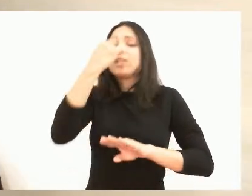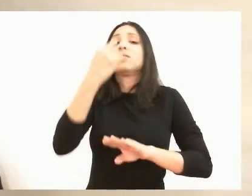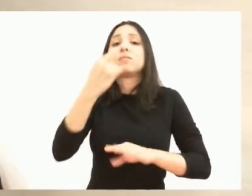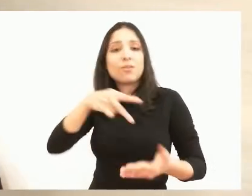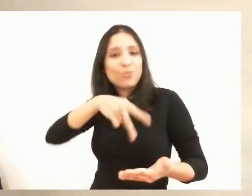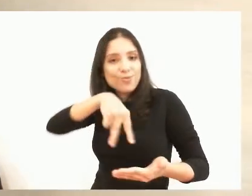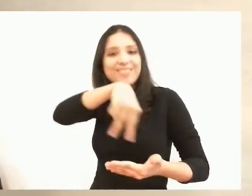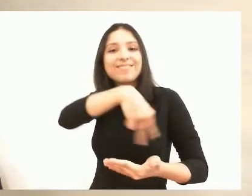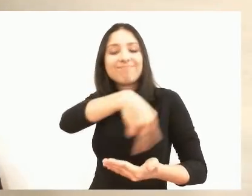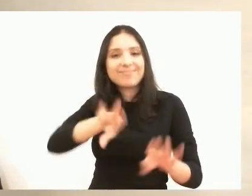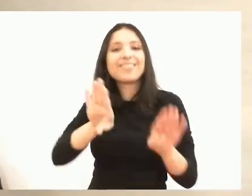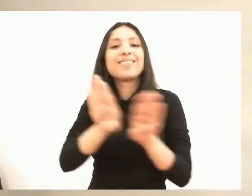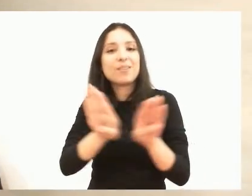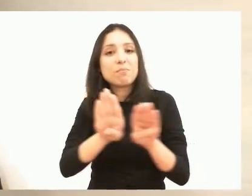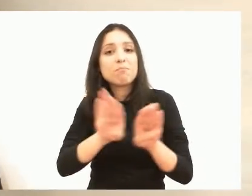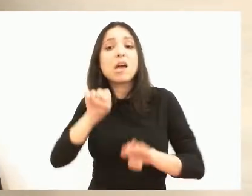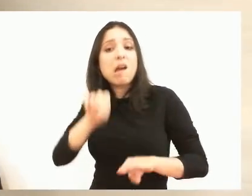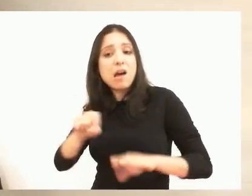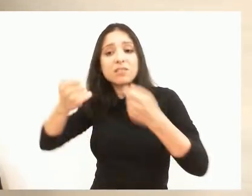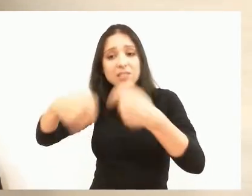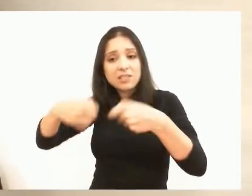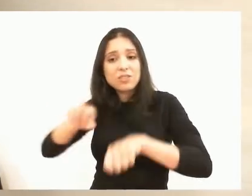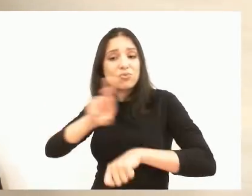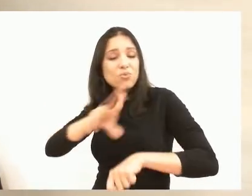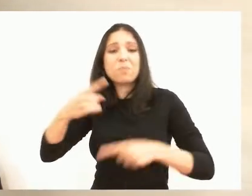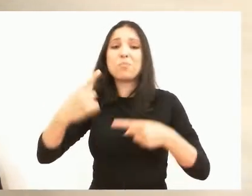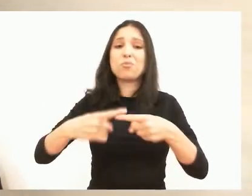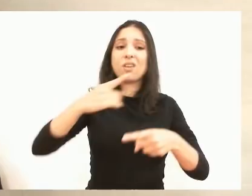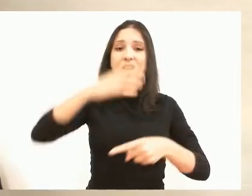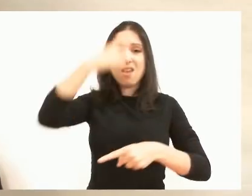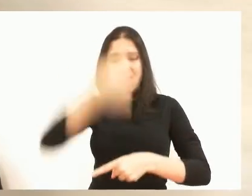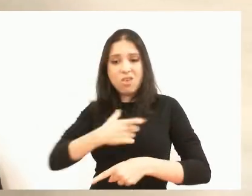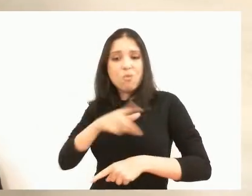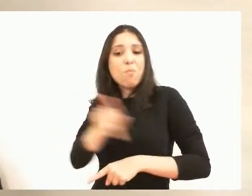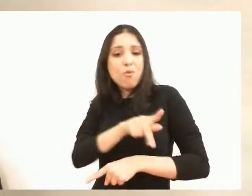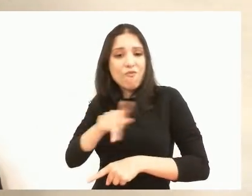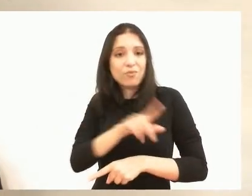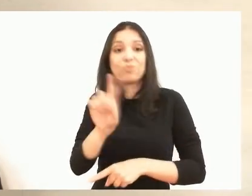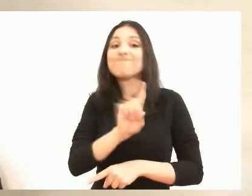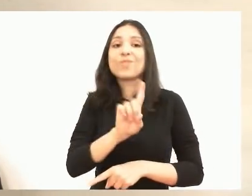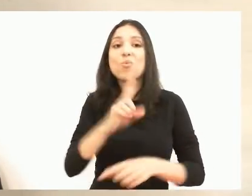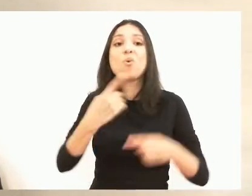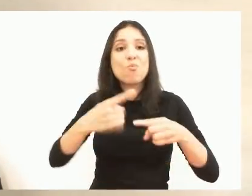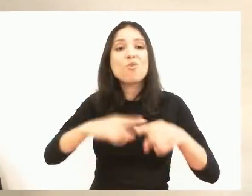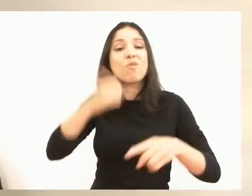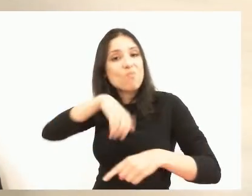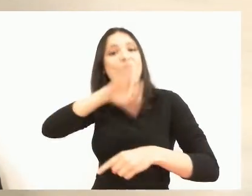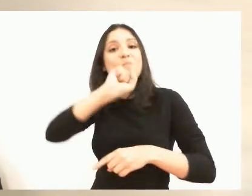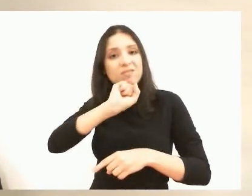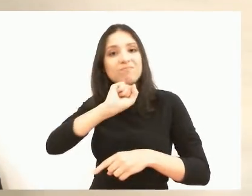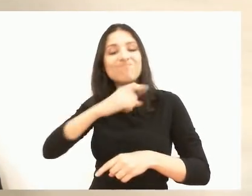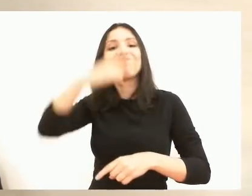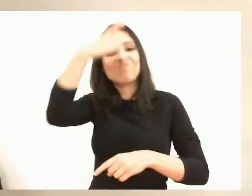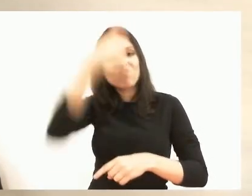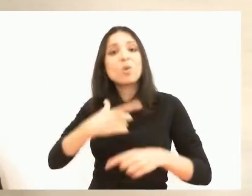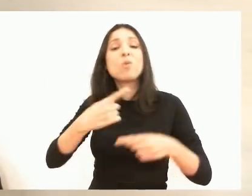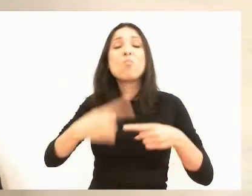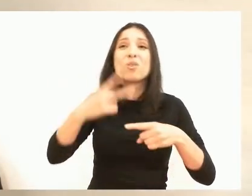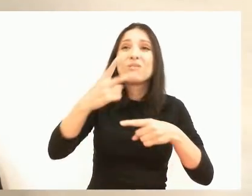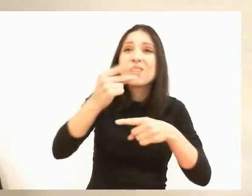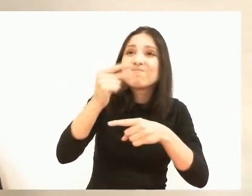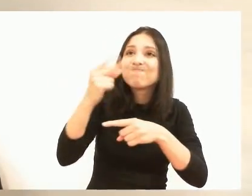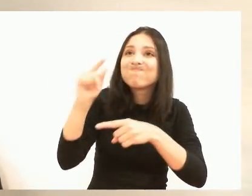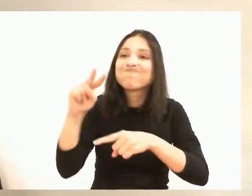ela não surgiu como educadora ela surgiu como mãe né que na época quando eu